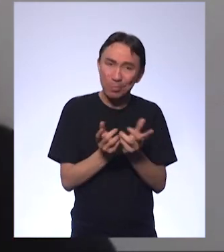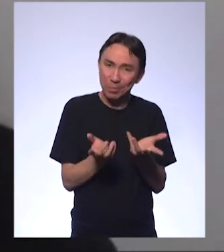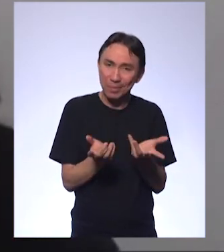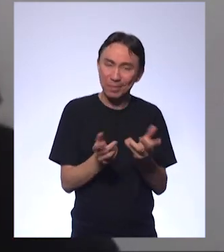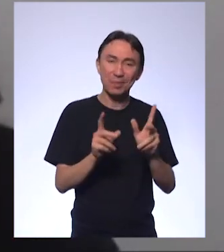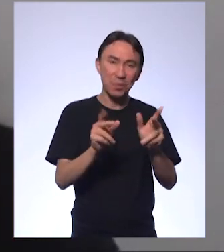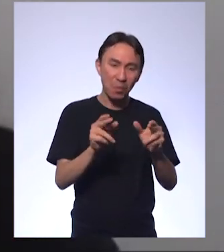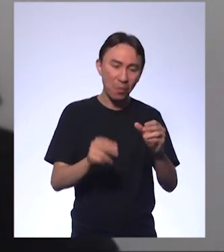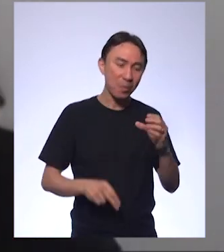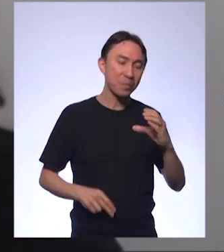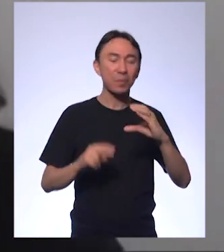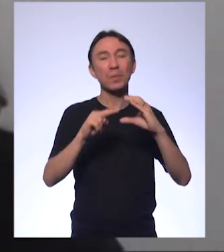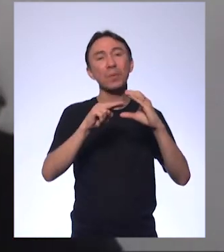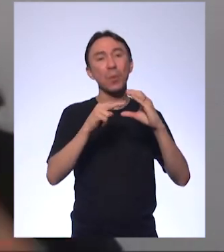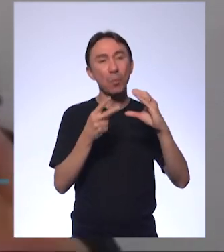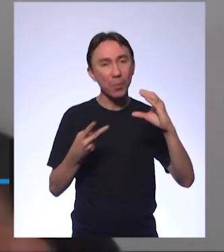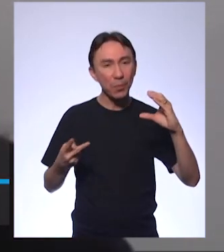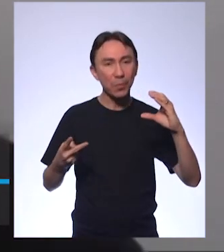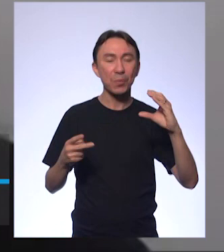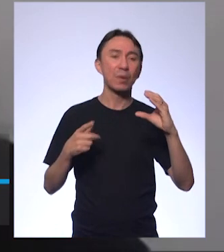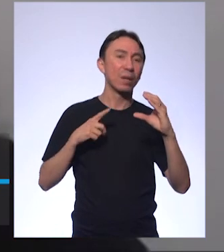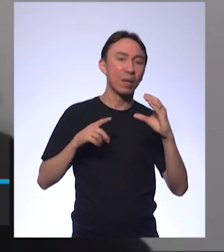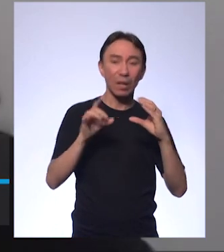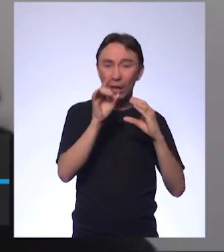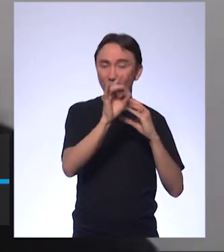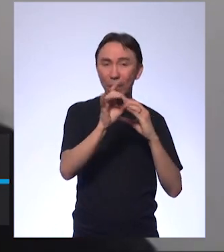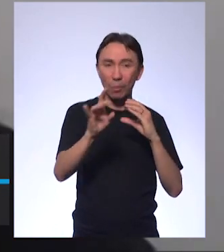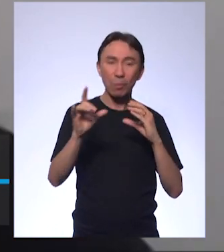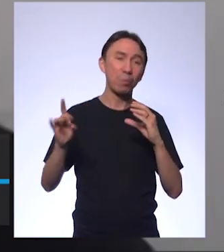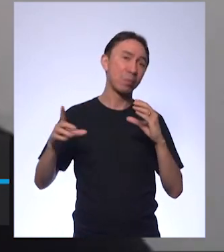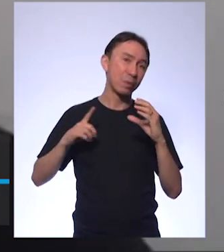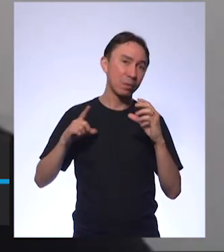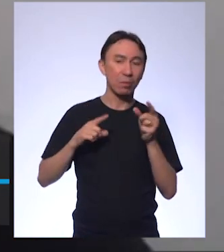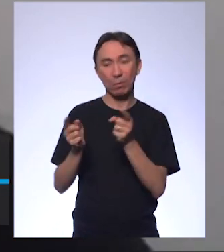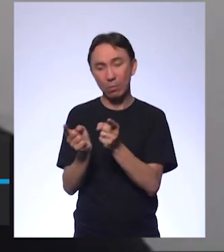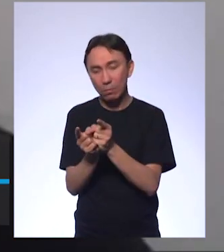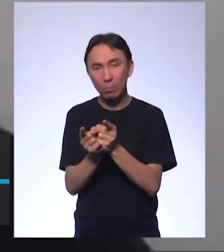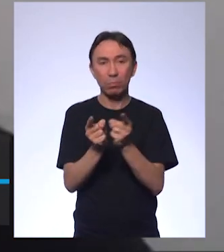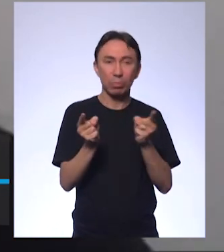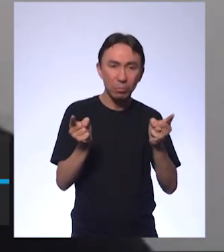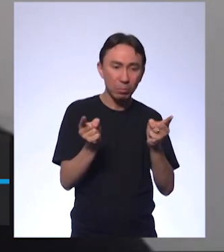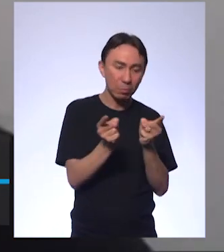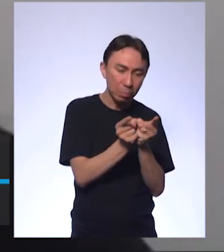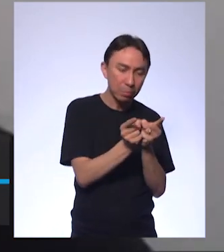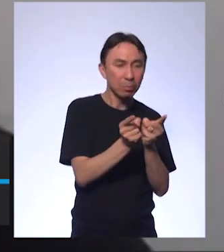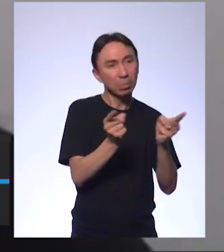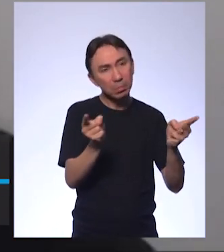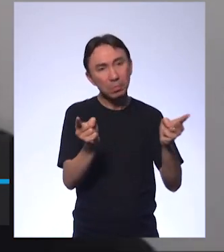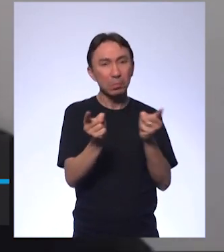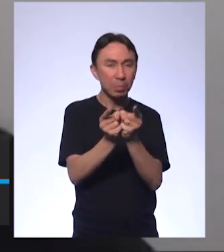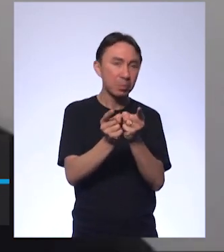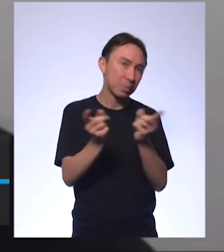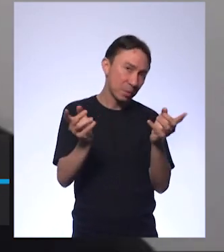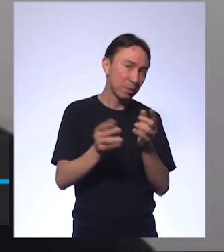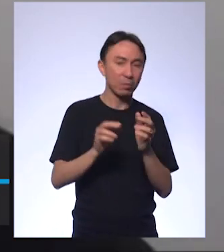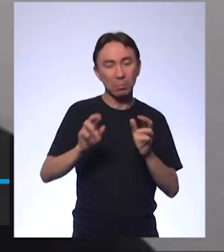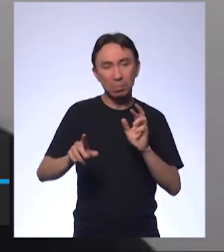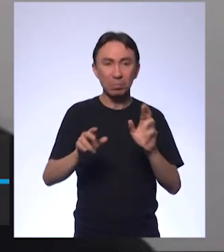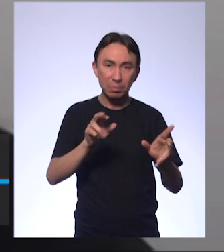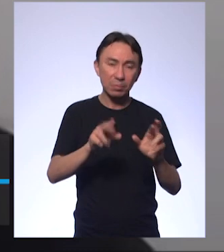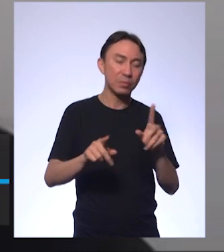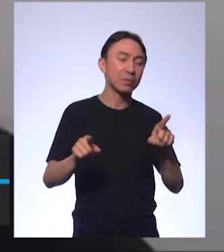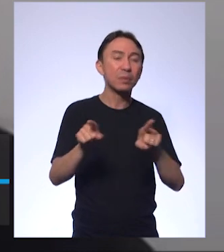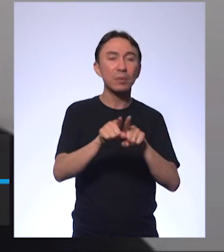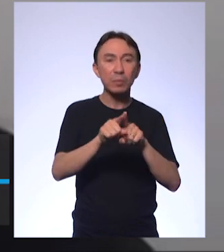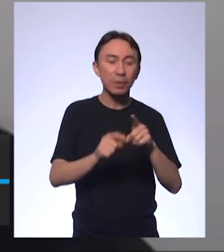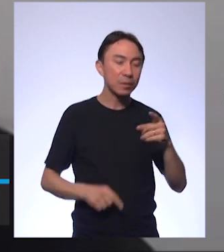ter o seu próprio tamanho, né? Vai ter as suas características ali e os seus genes correspondentes,